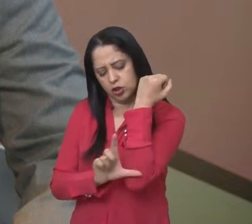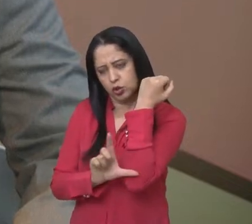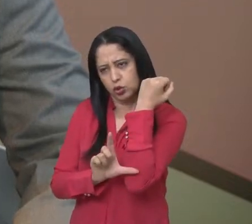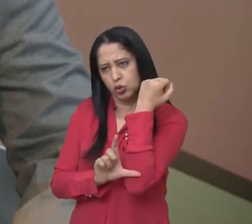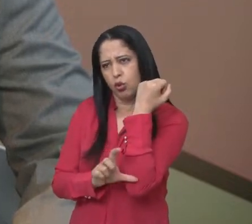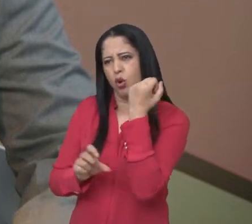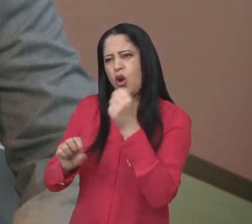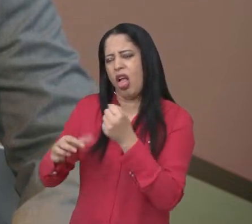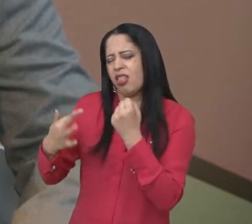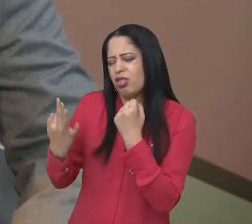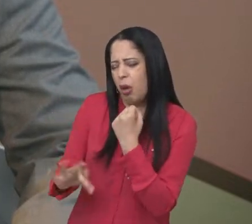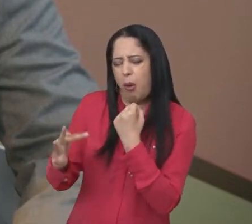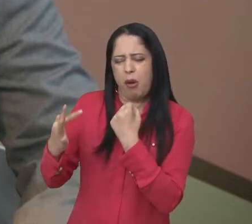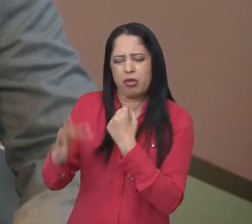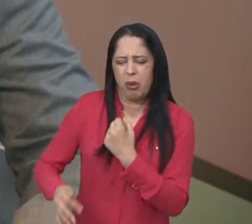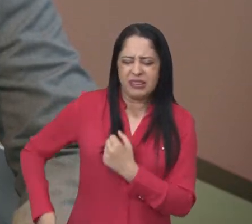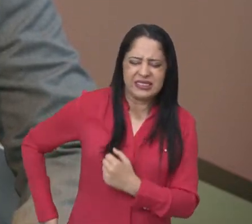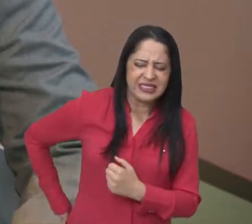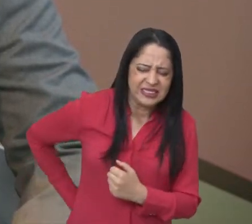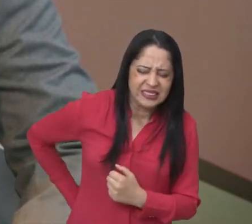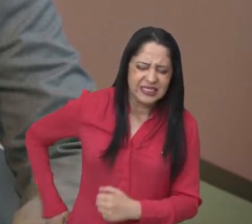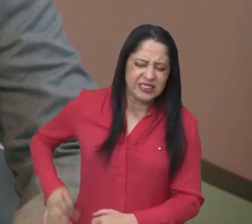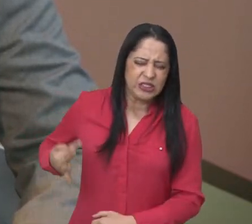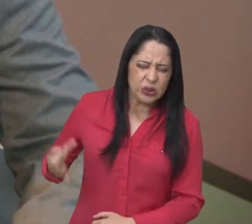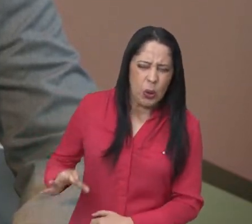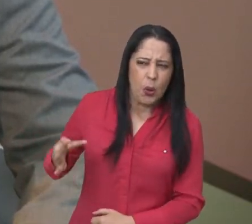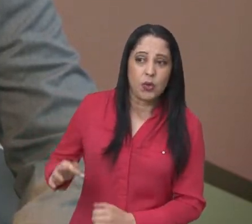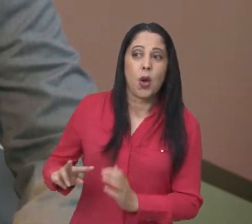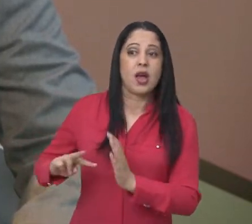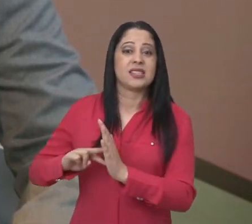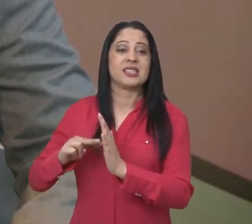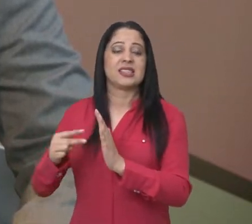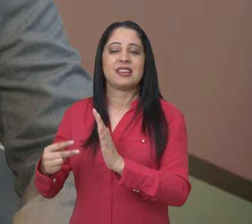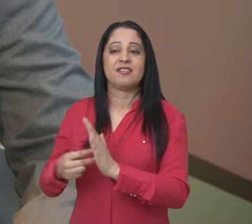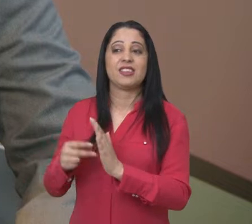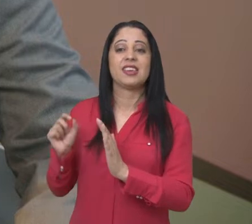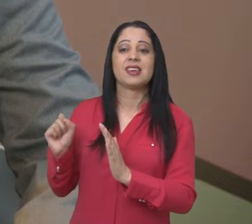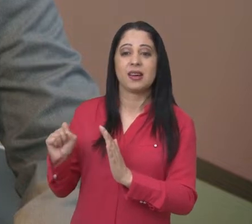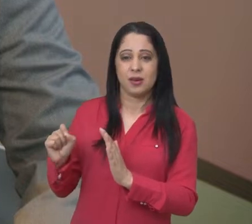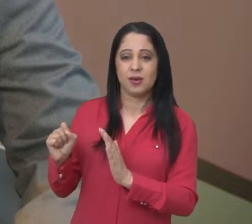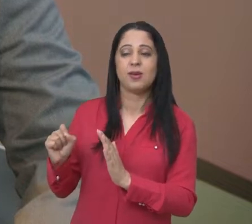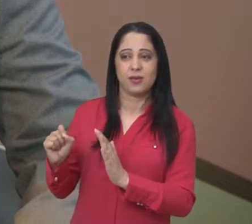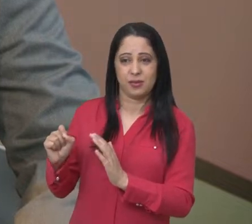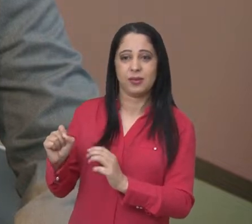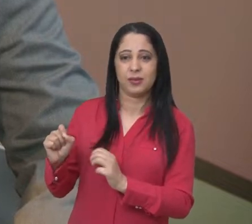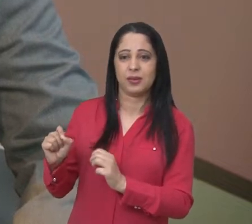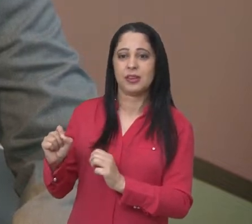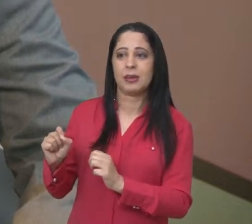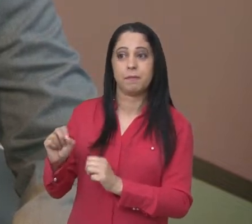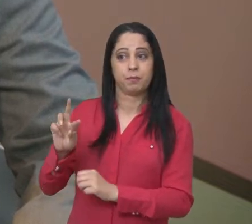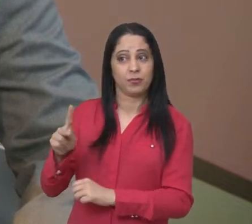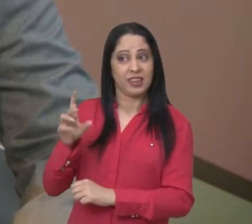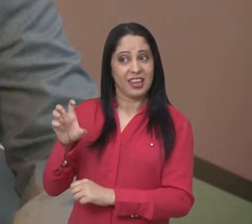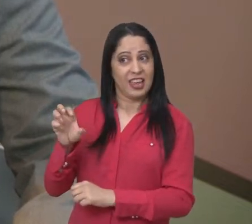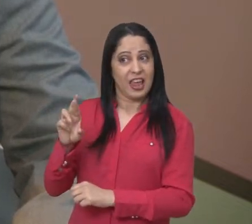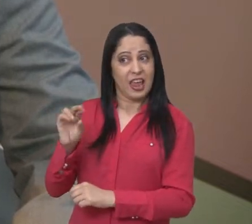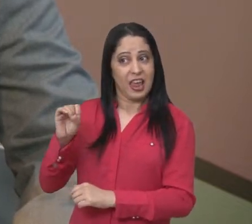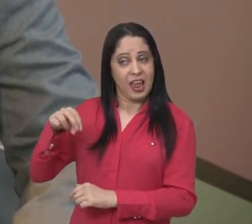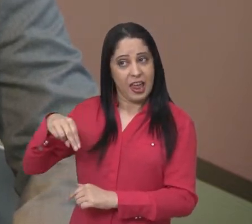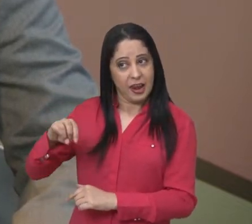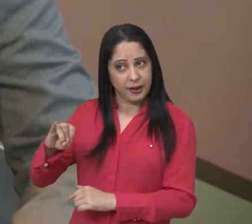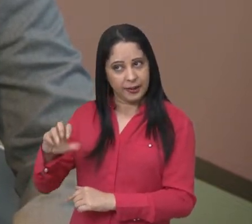dá choque na região dos glúteos, da coxa e do pé, isso geralmente vai fazer a gente pensar numa doença mais localizada, como a hérnia de